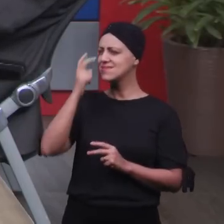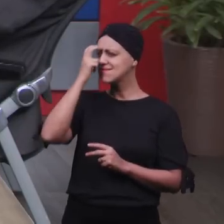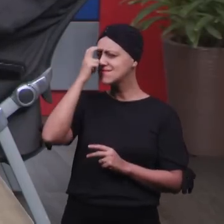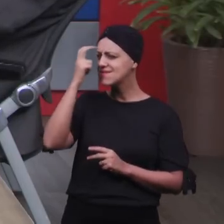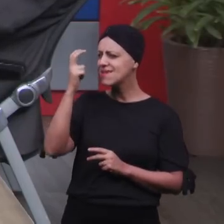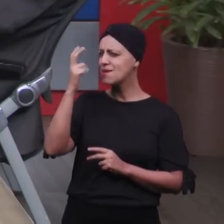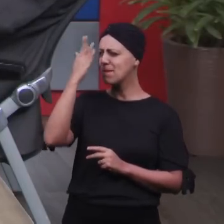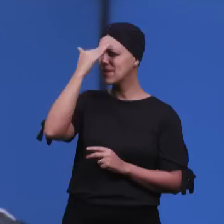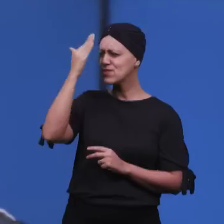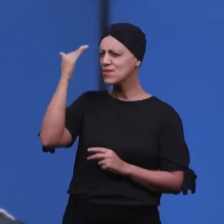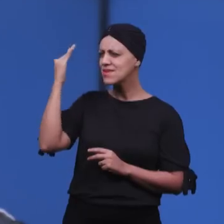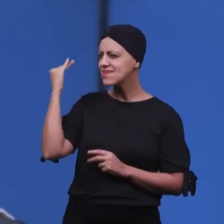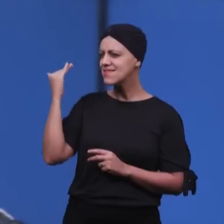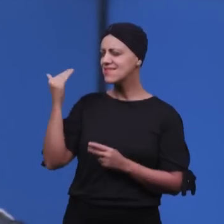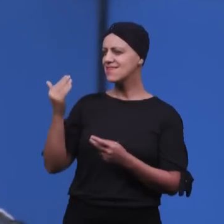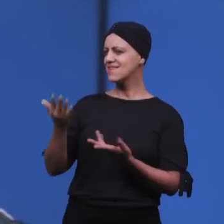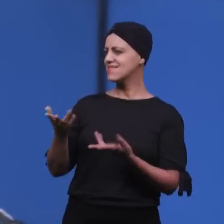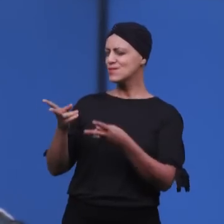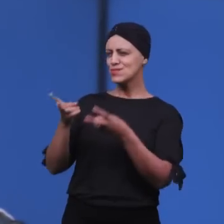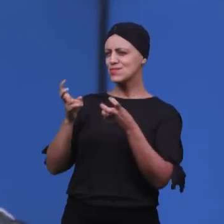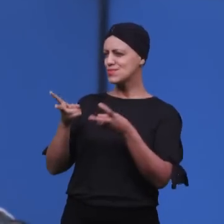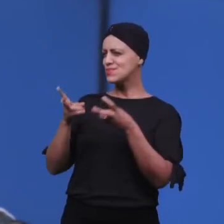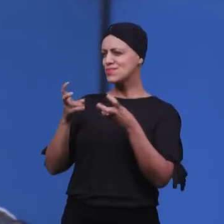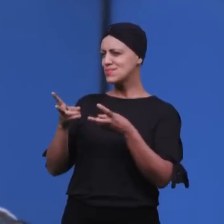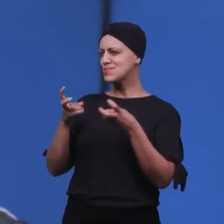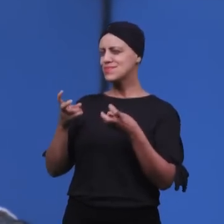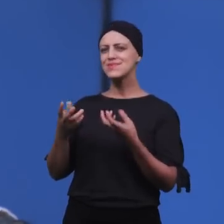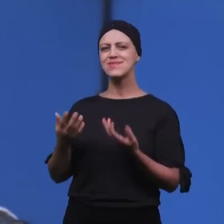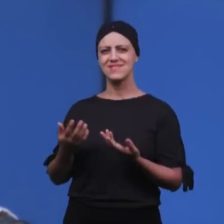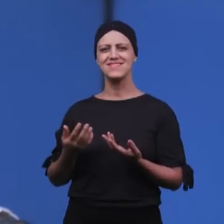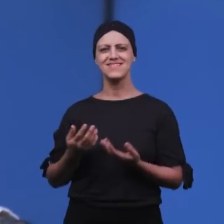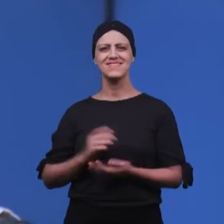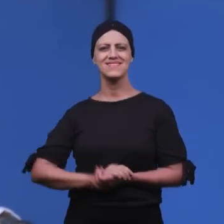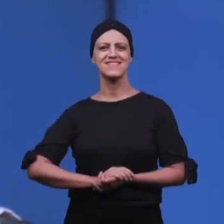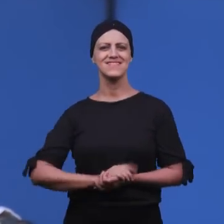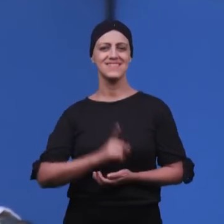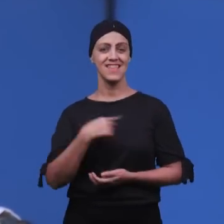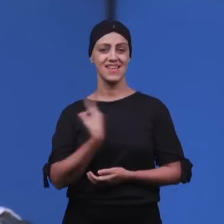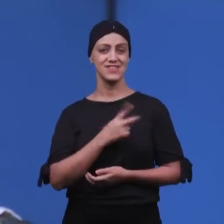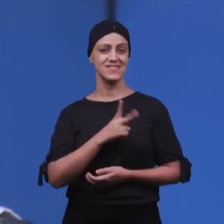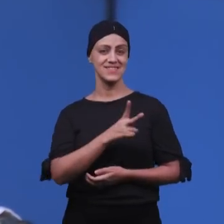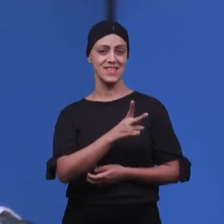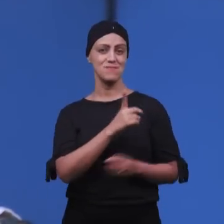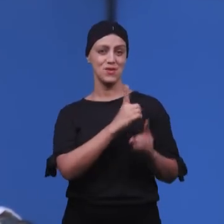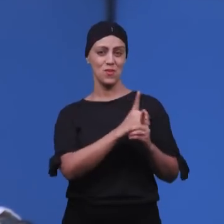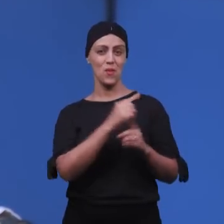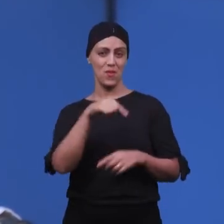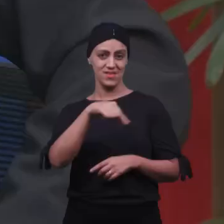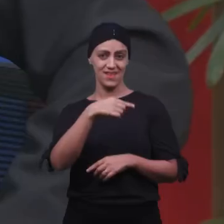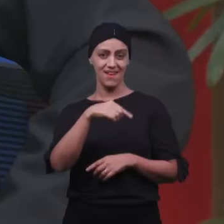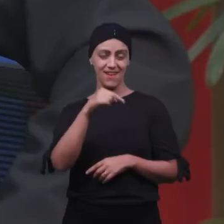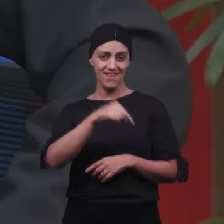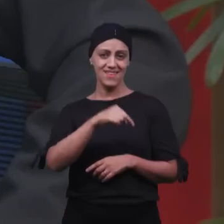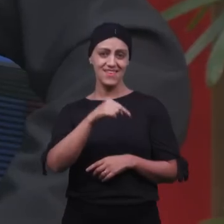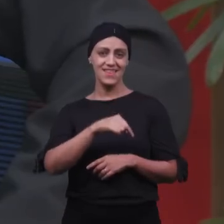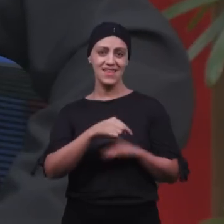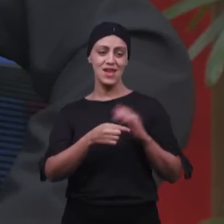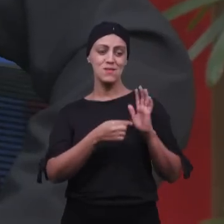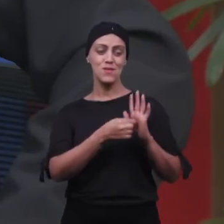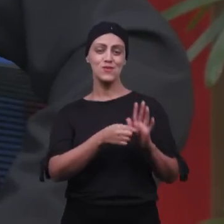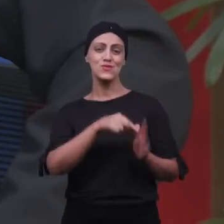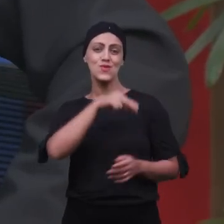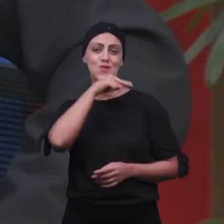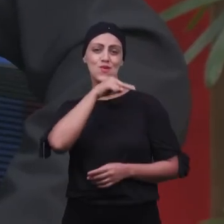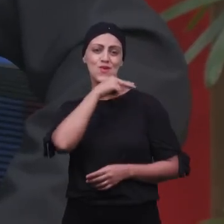transmite. Tem sido assim, a gente tem conversado bastante aqui nos bastidores, né? Até mostrou aqui que o netinho acompanhou o